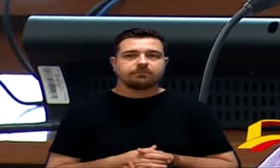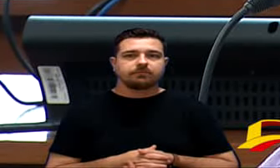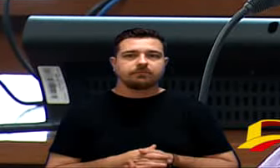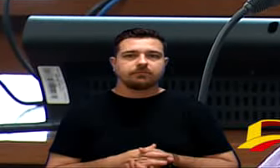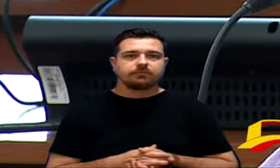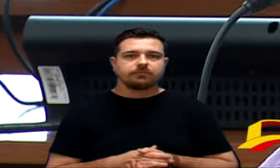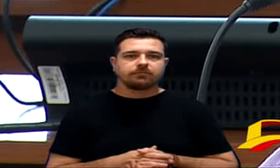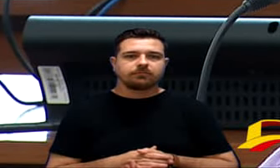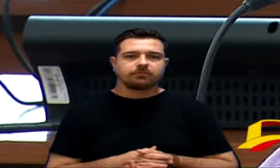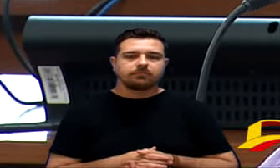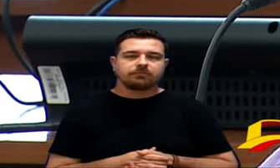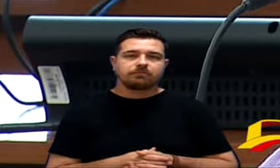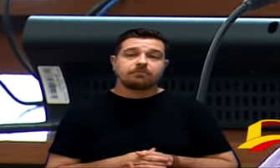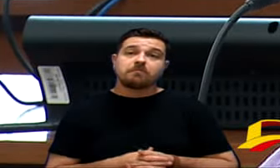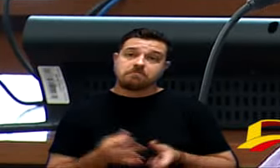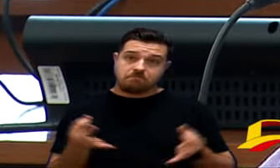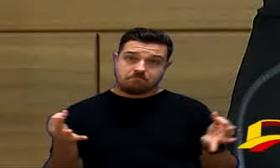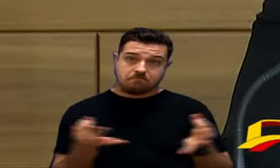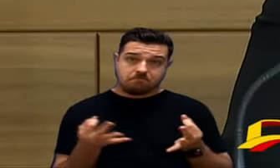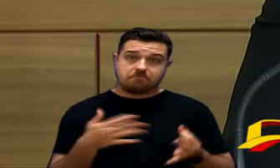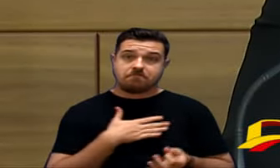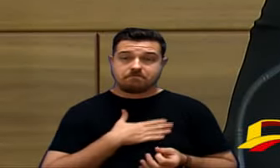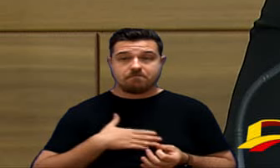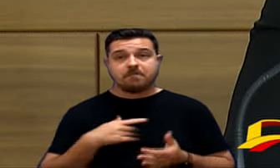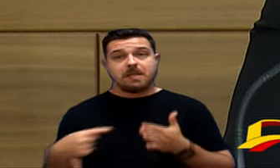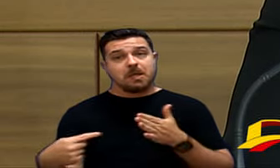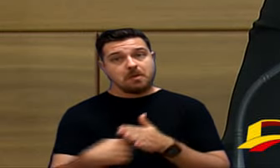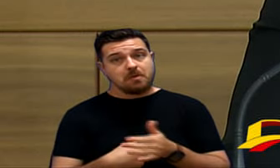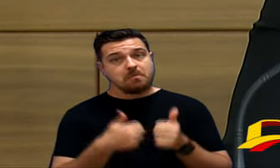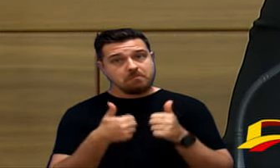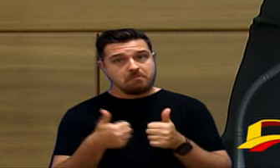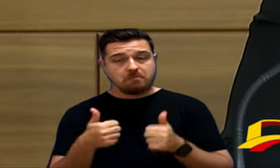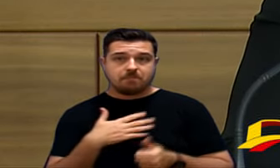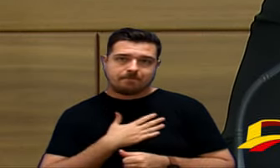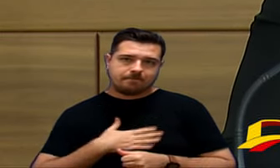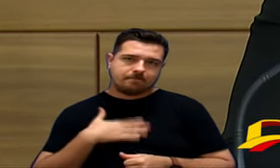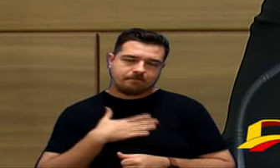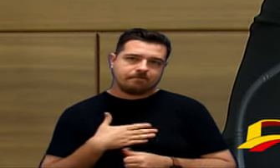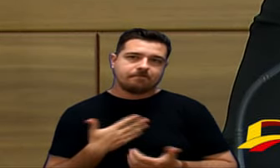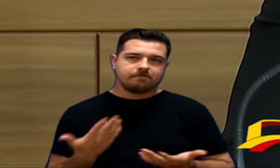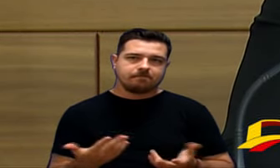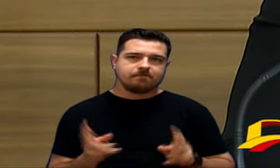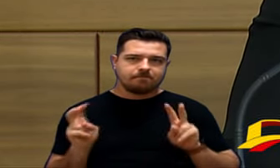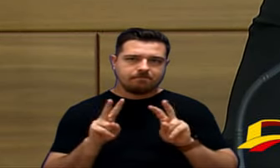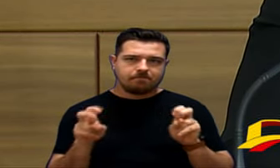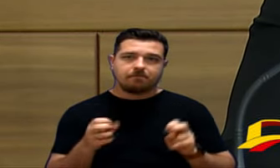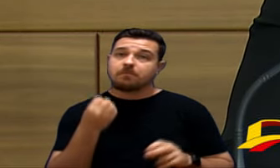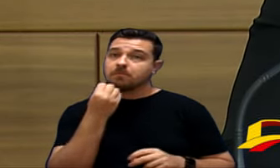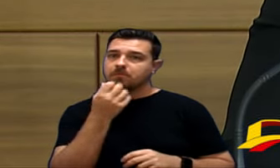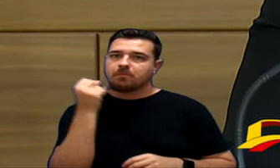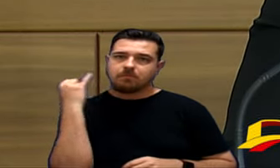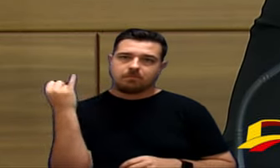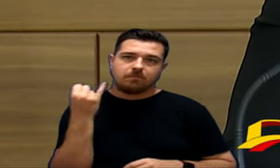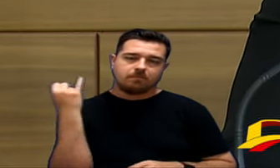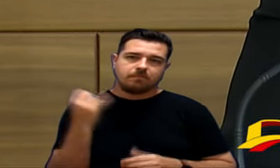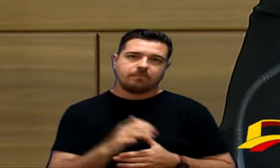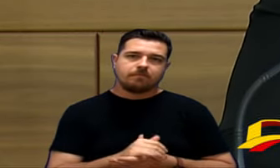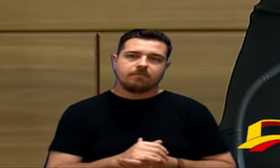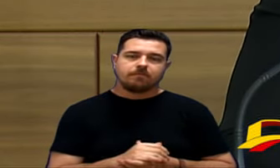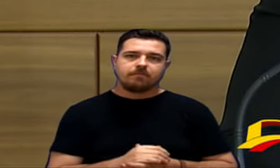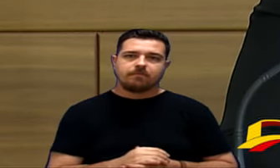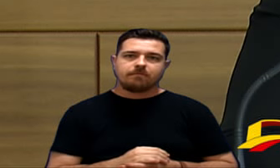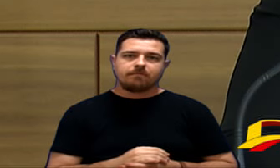mulheres perfeito excelência é muito oportuna a a vossa indagação